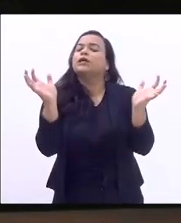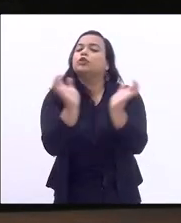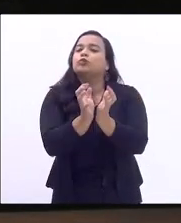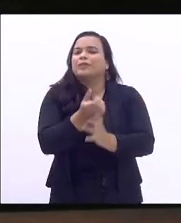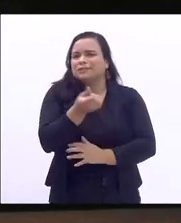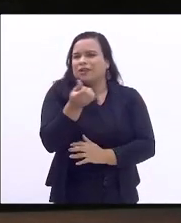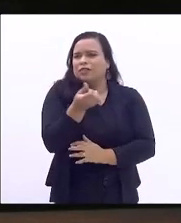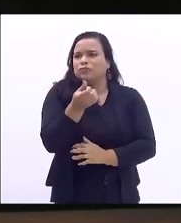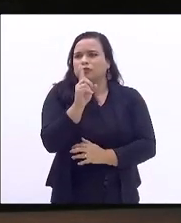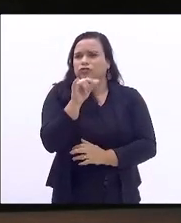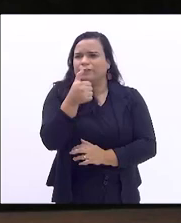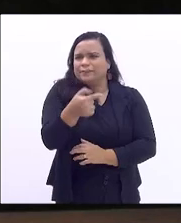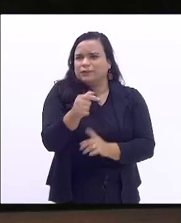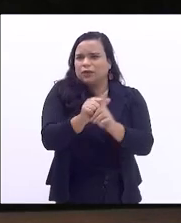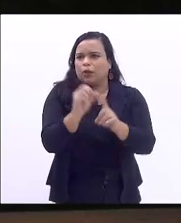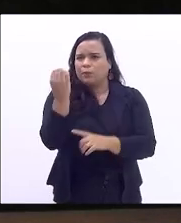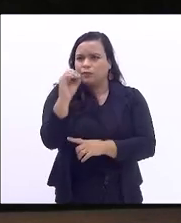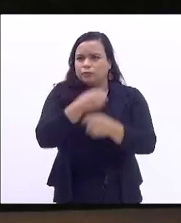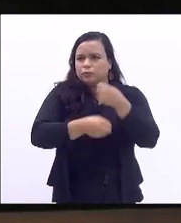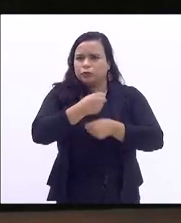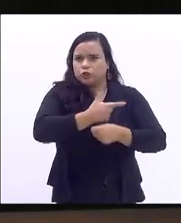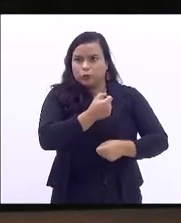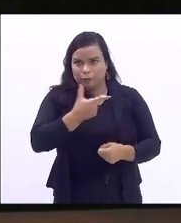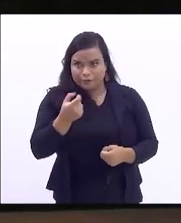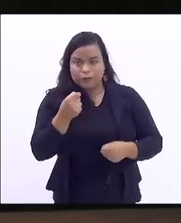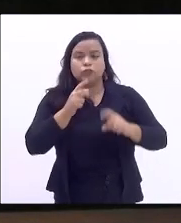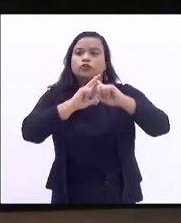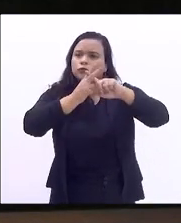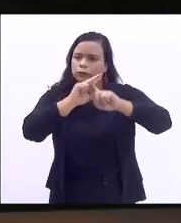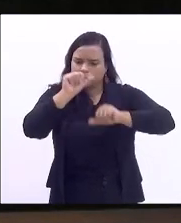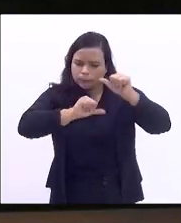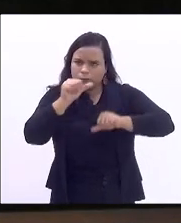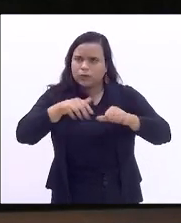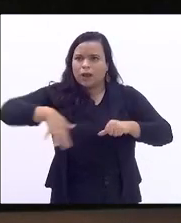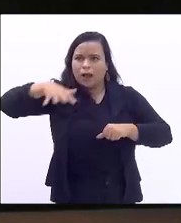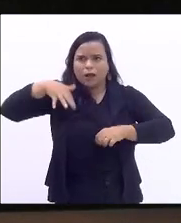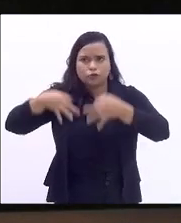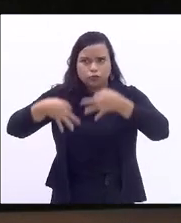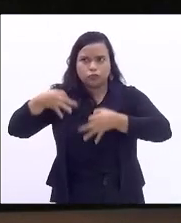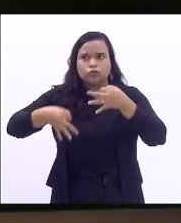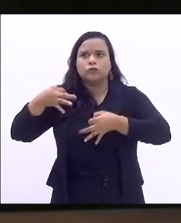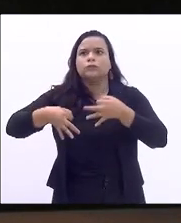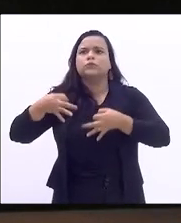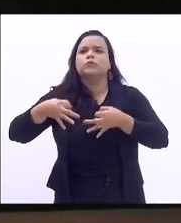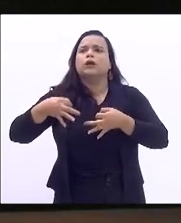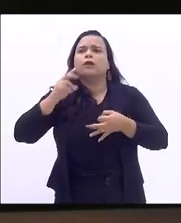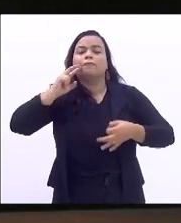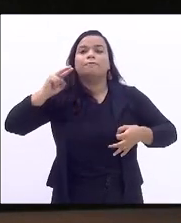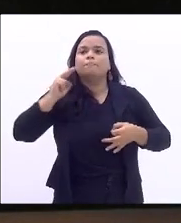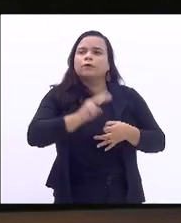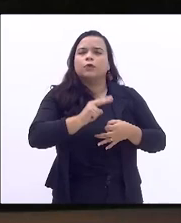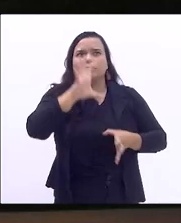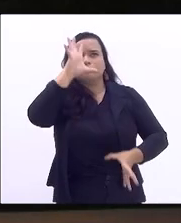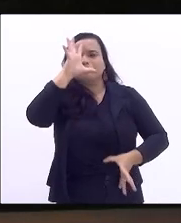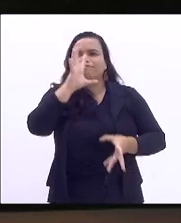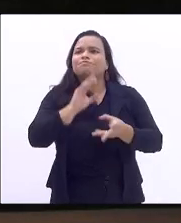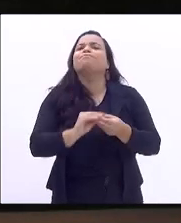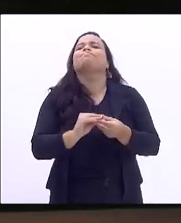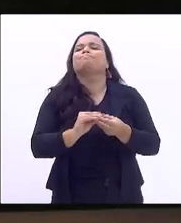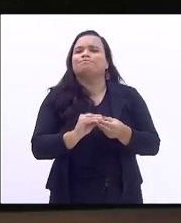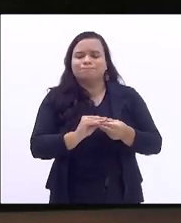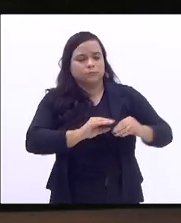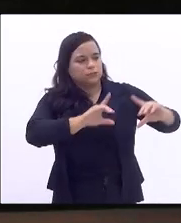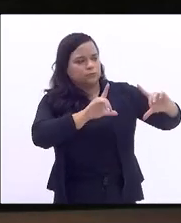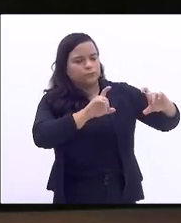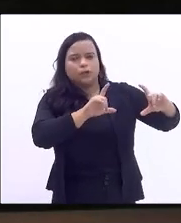de dois mil e vinte reformulando a jurisprudência até então predominante assentou o entendimento de que a inobservância